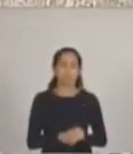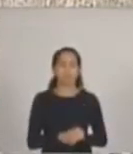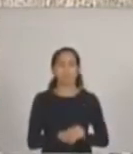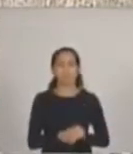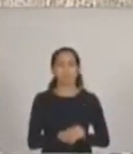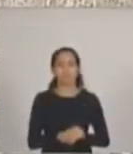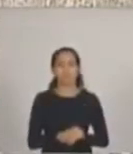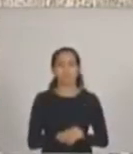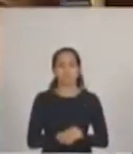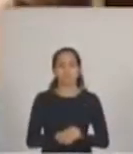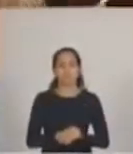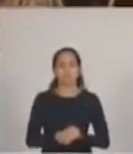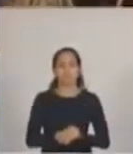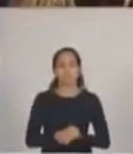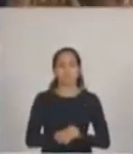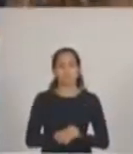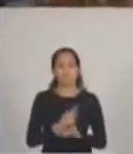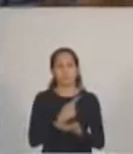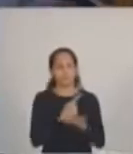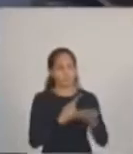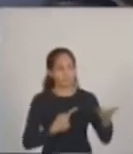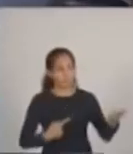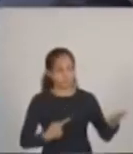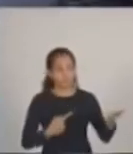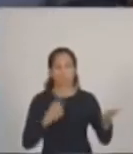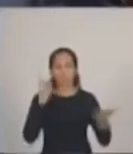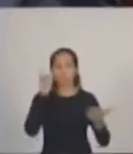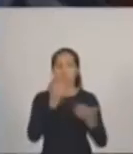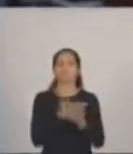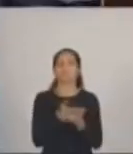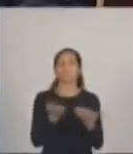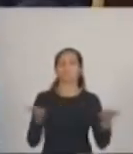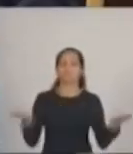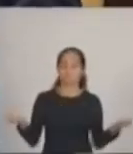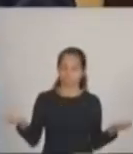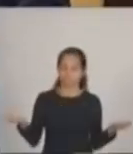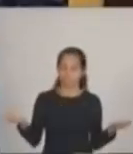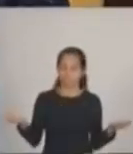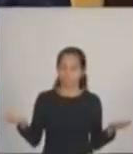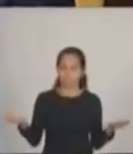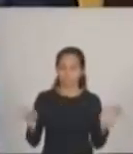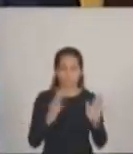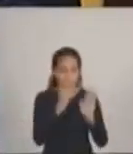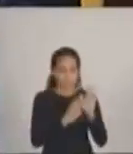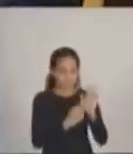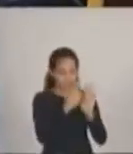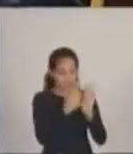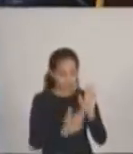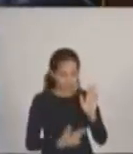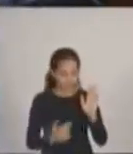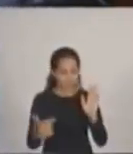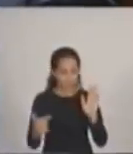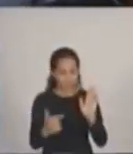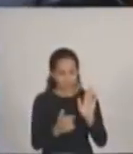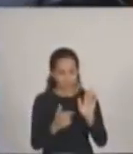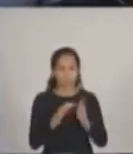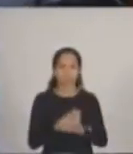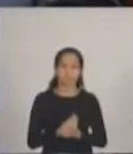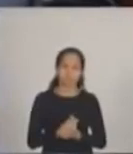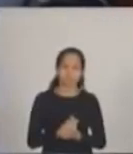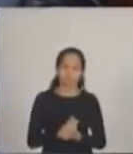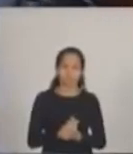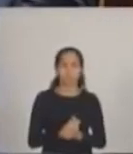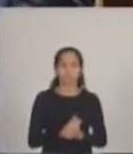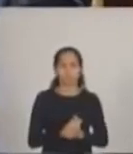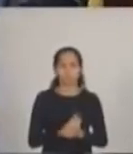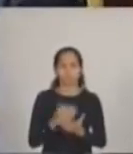Senhor presidente, senhoras e senhores deputados, passo a relatar, por designação do nosso presidente da Comissão de